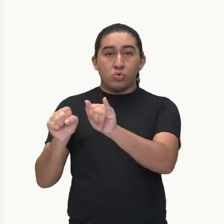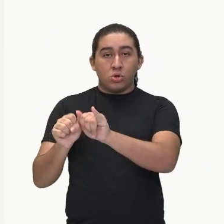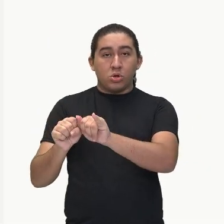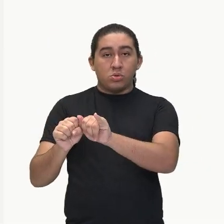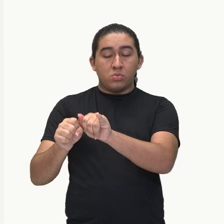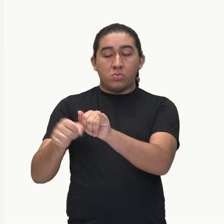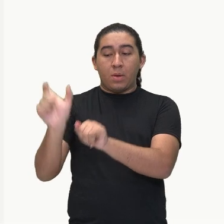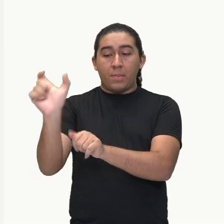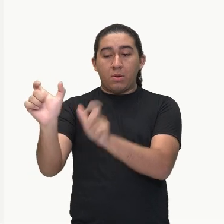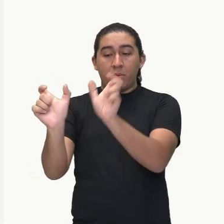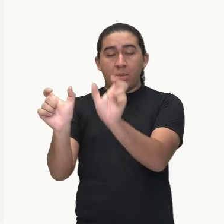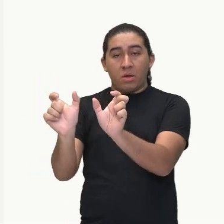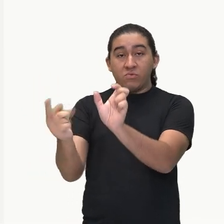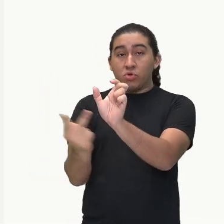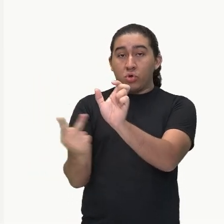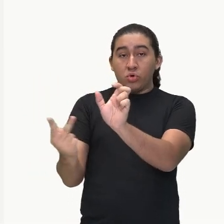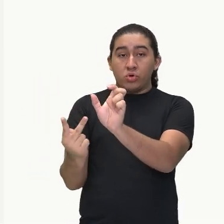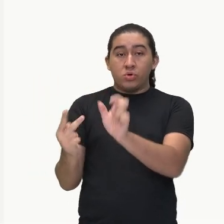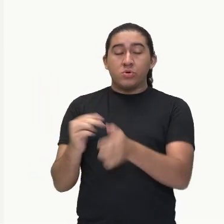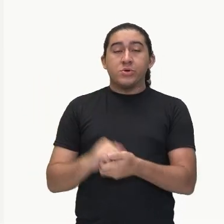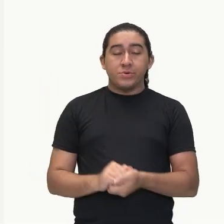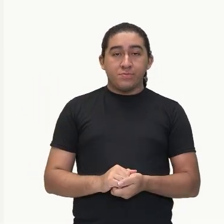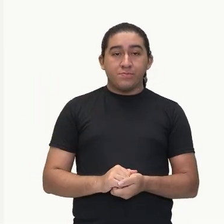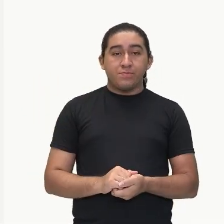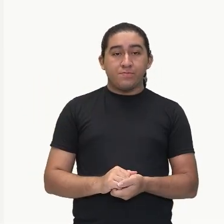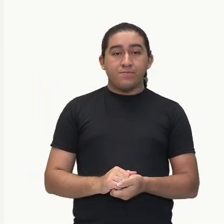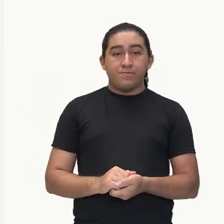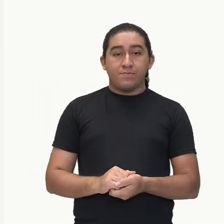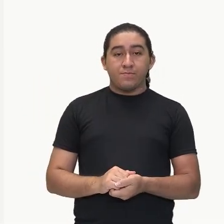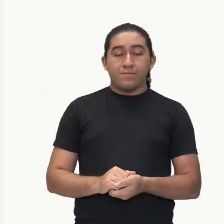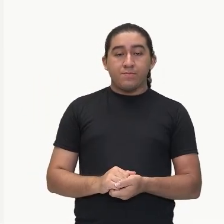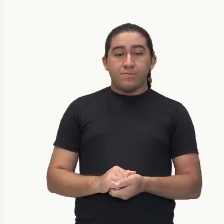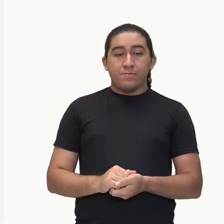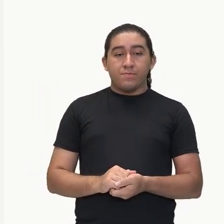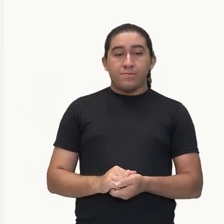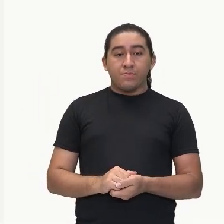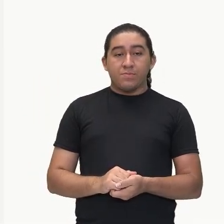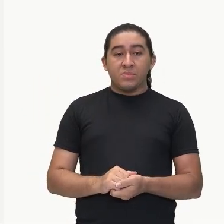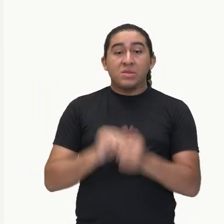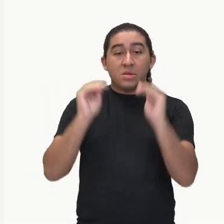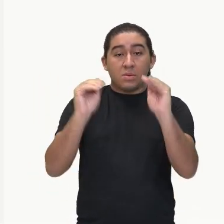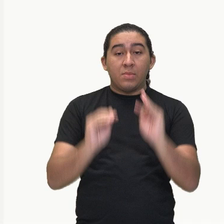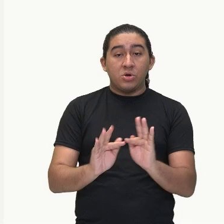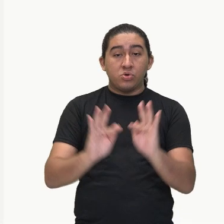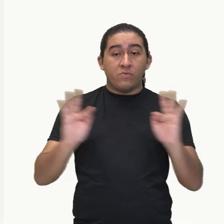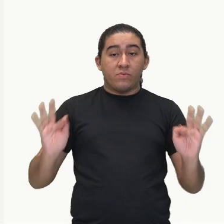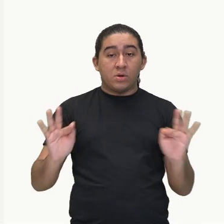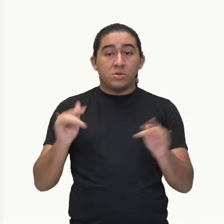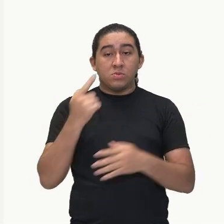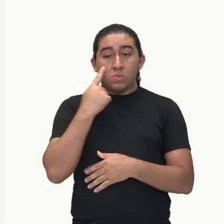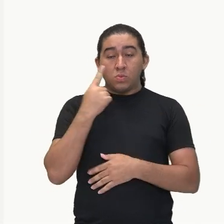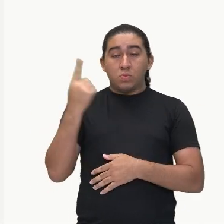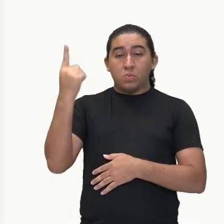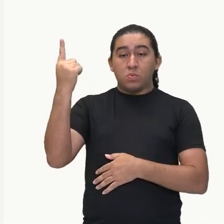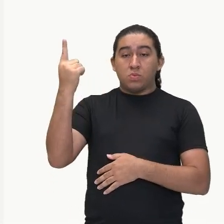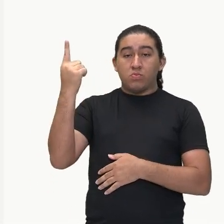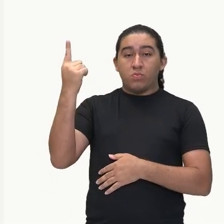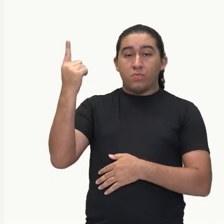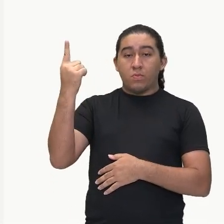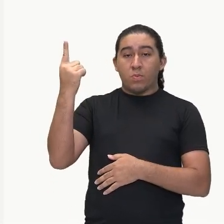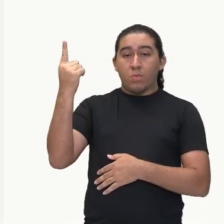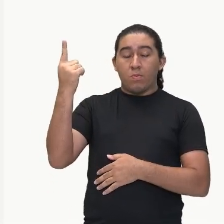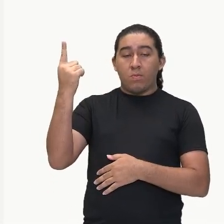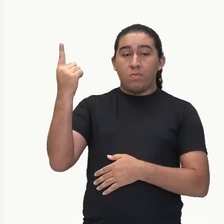Destacaram, né? Então, eu tenho dois aí. Agora, preguiça e lentidão, destacou. Então,